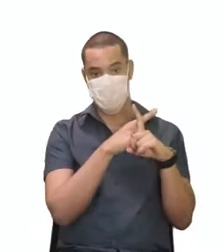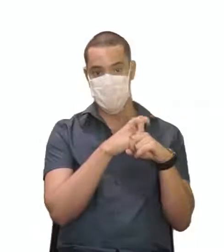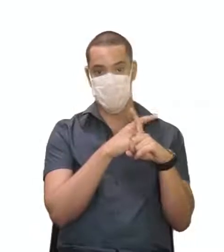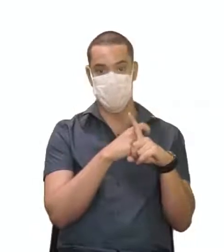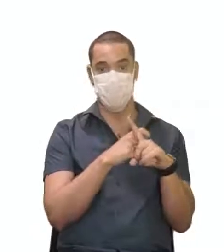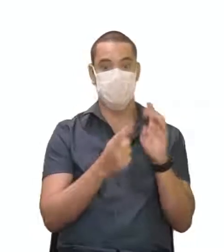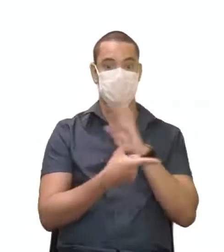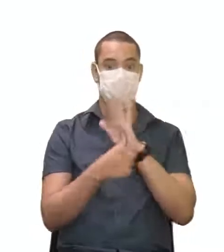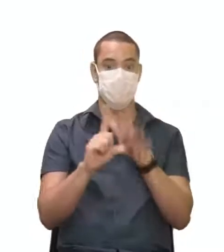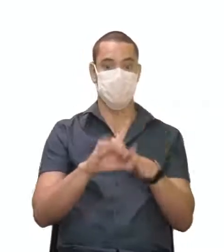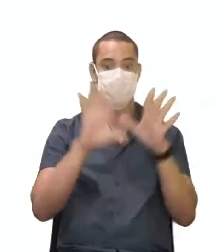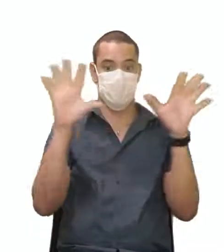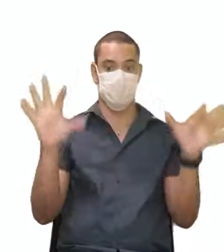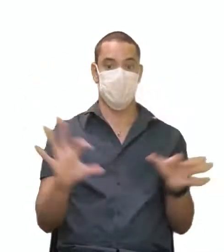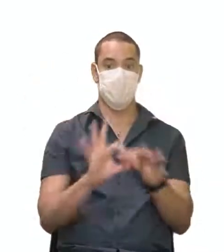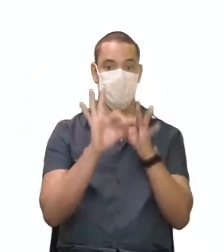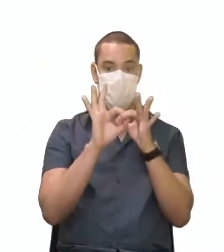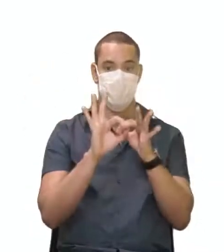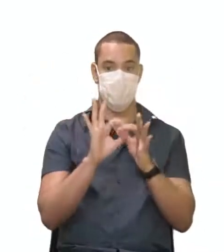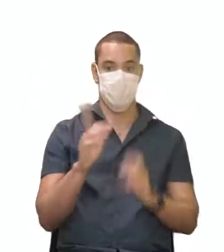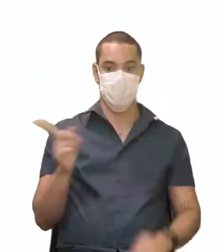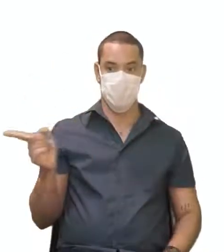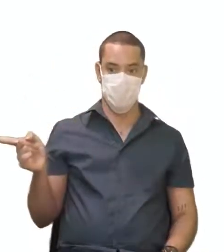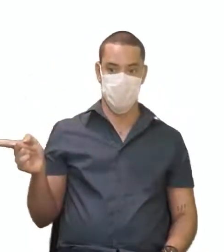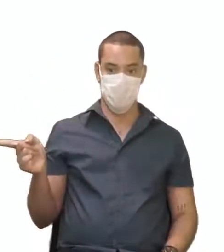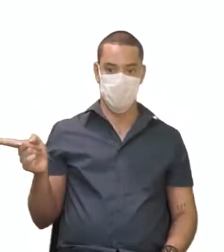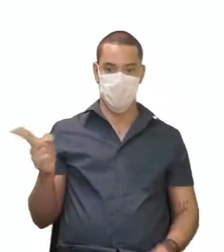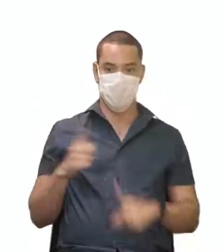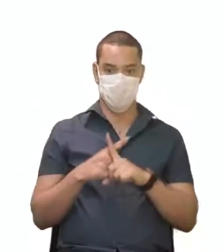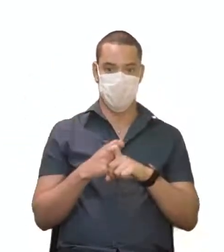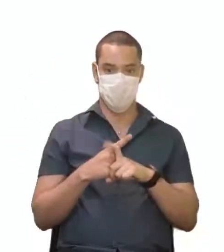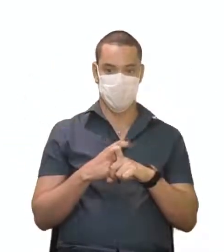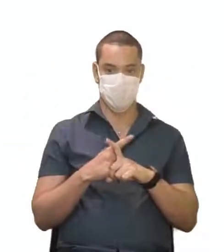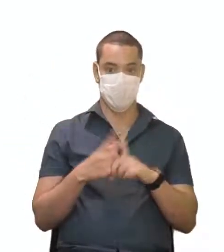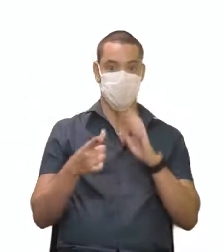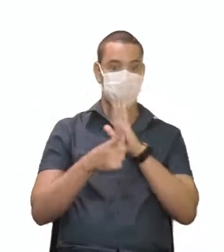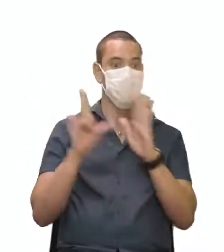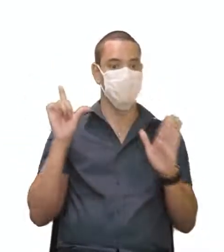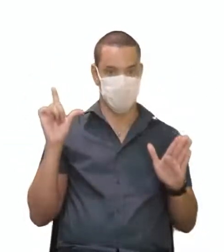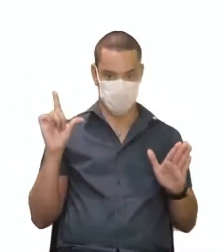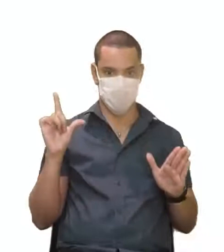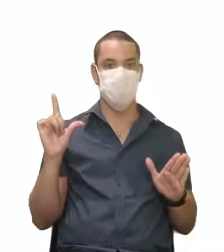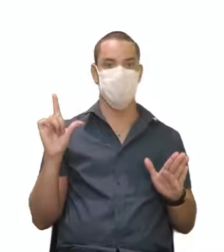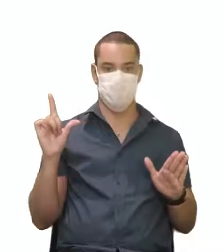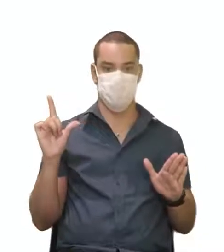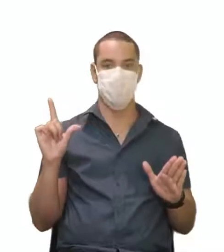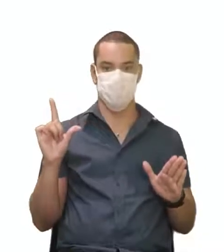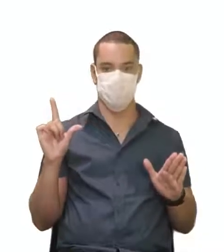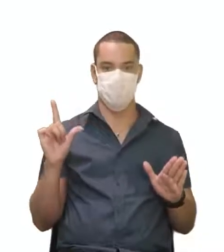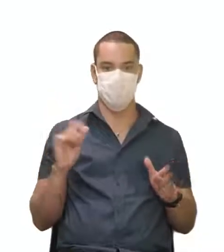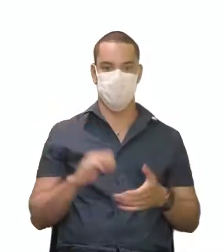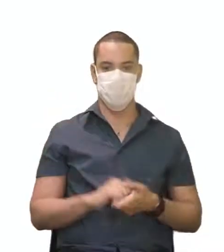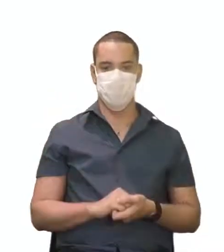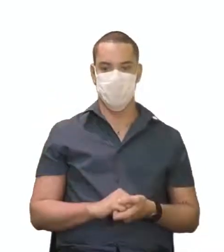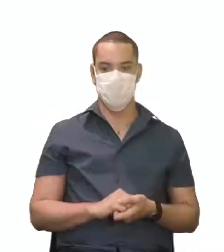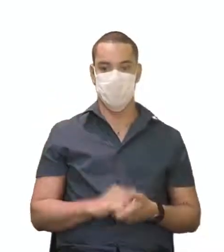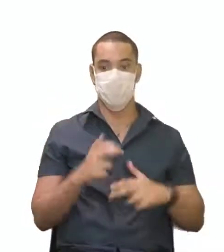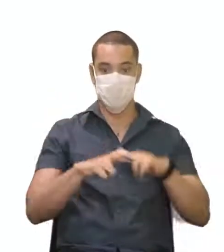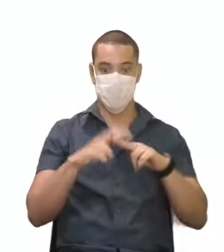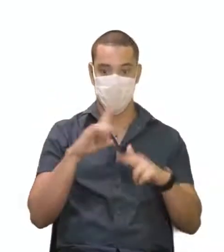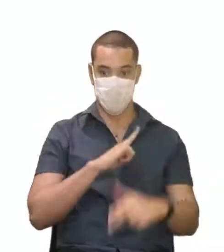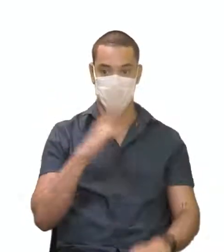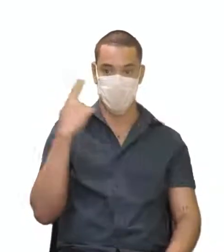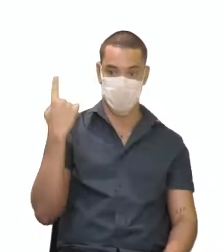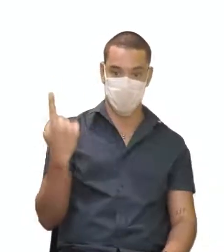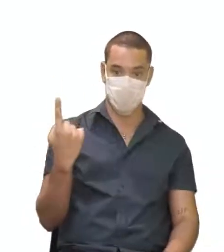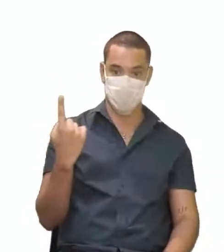eram unidas aqui, ó, tá? Elas estavam assim, opa, elas estavam assim. Então você tinha uma